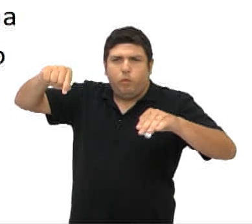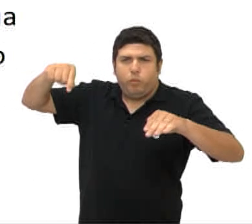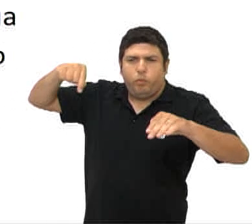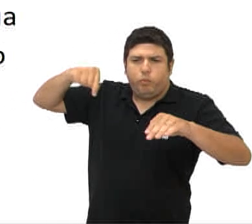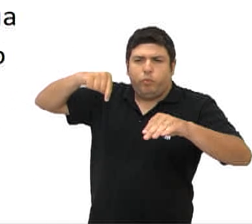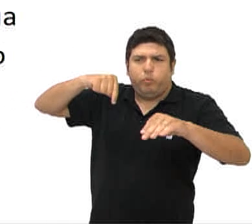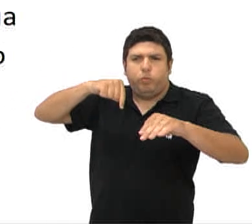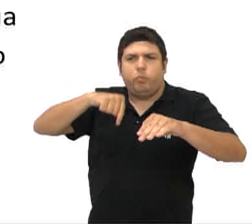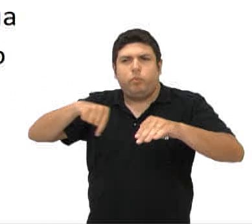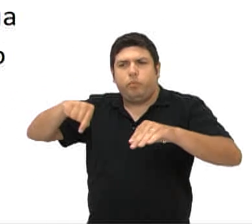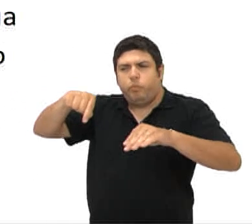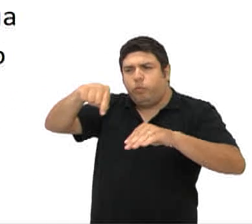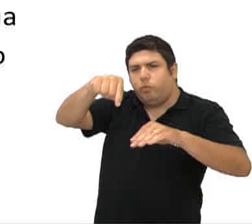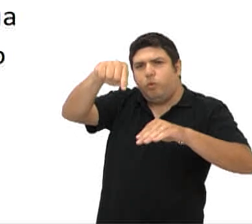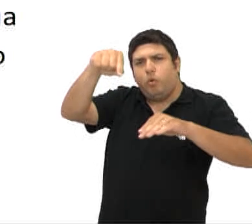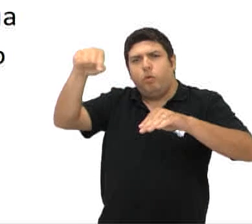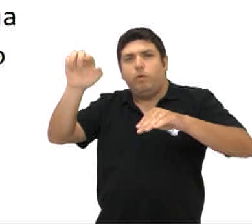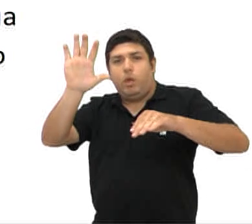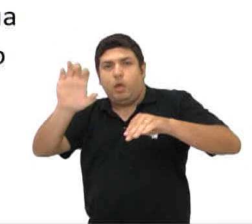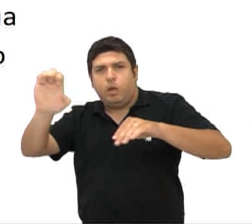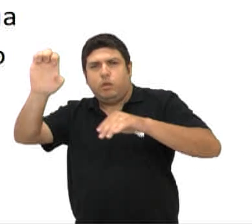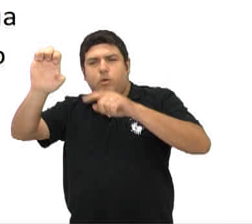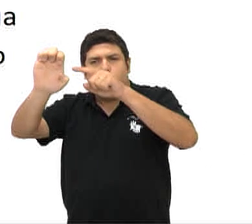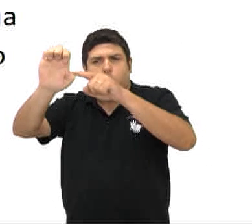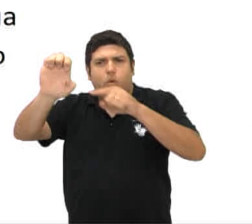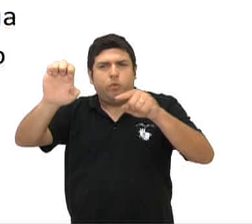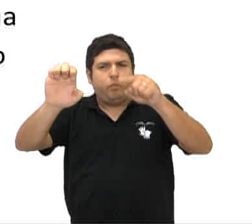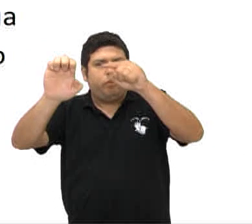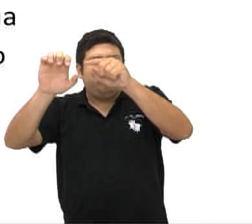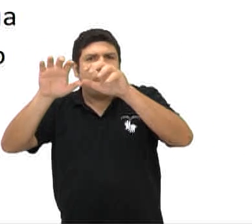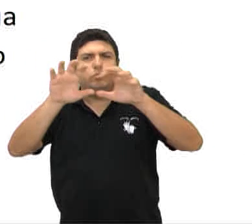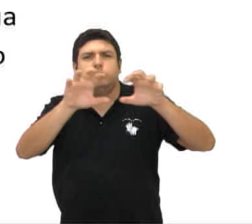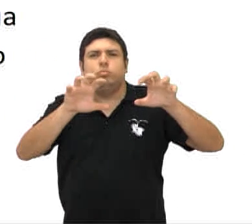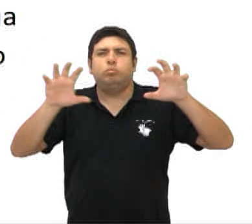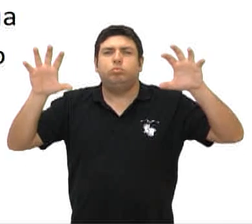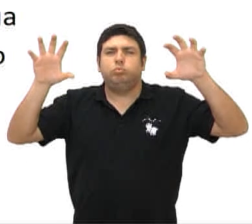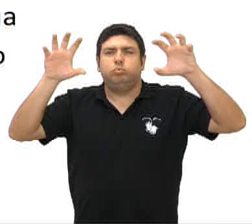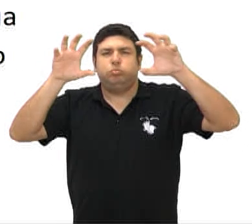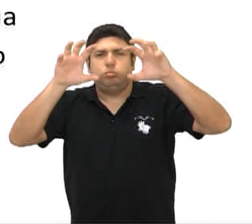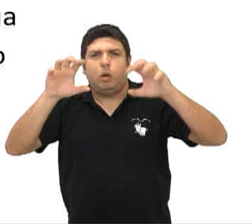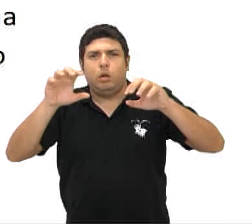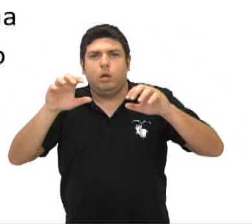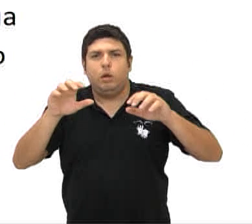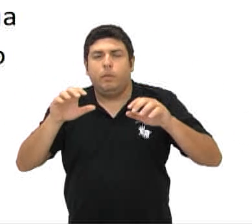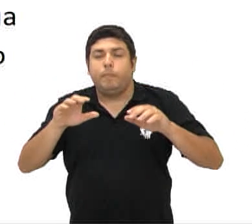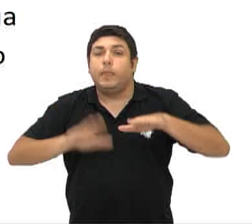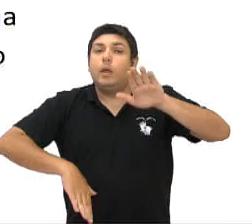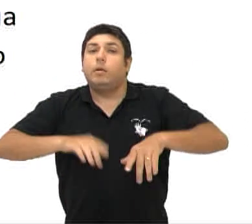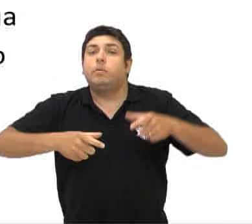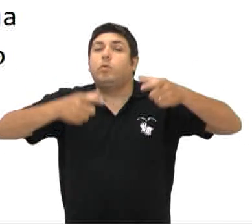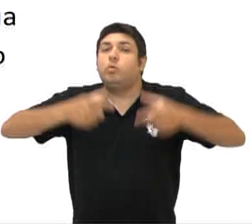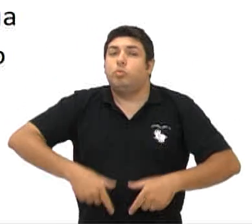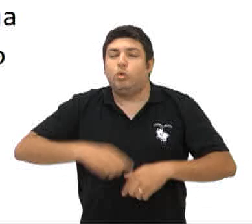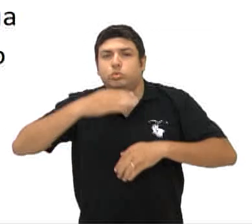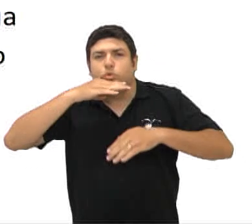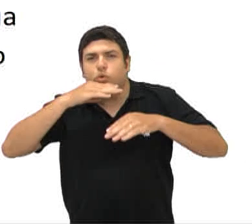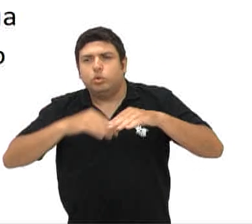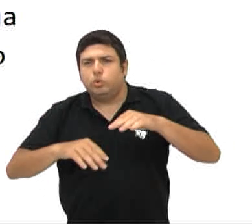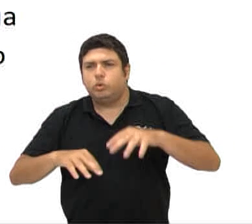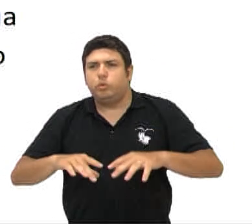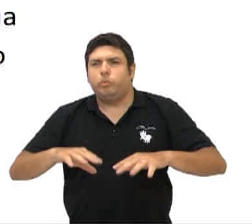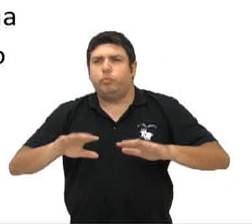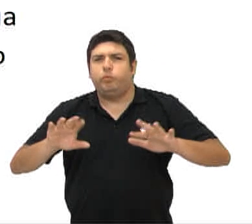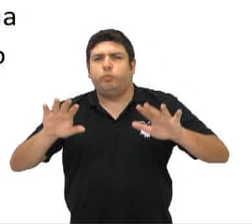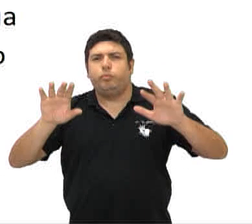viagem até a Europa via a corrente do Golfo. Dependendo de onde a água do xixi evaporar, ela pode virar garoa em